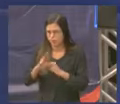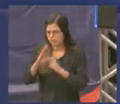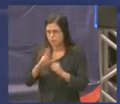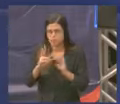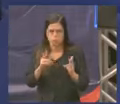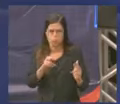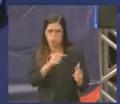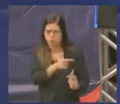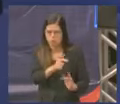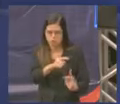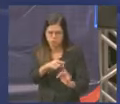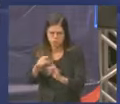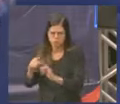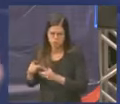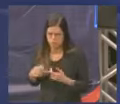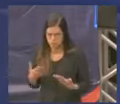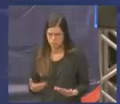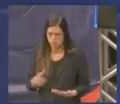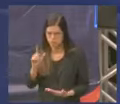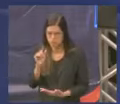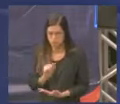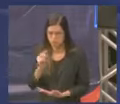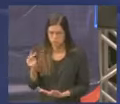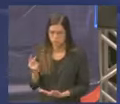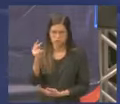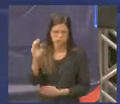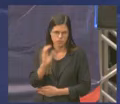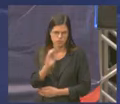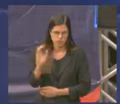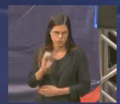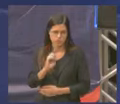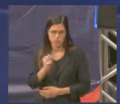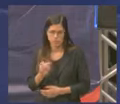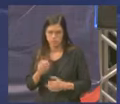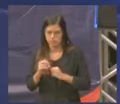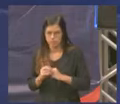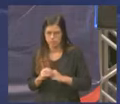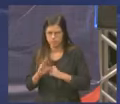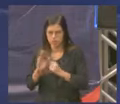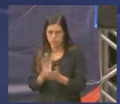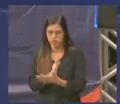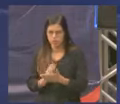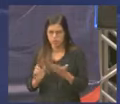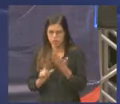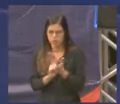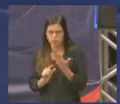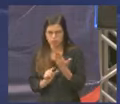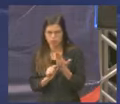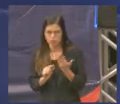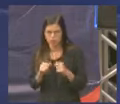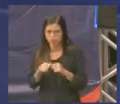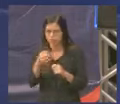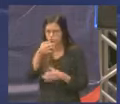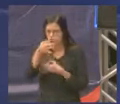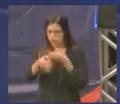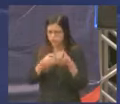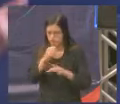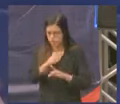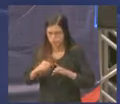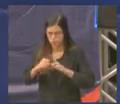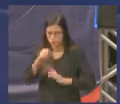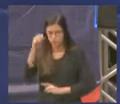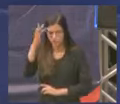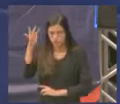conhecimento, diminui muito o valor dela e a potência, ou até um conhecimento, como alguns autores, né, que fazem toda uma crítica sociológica e